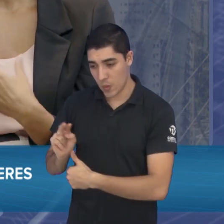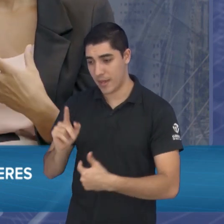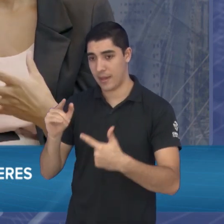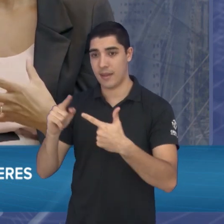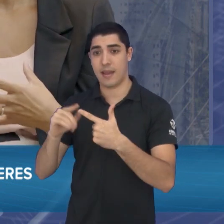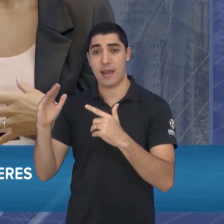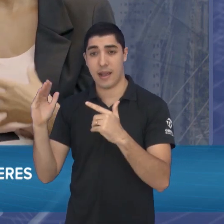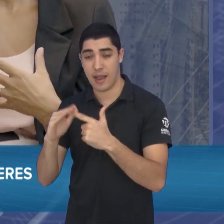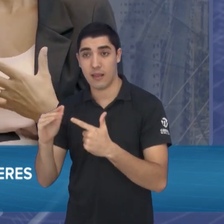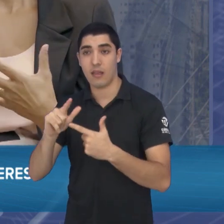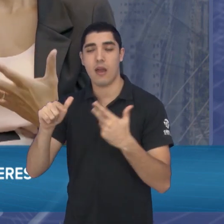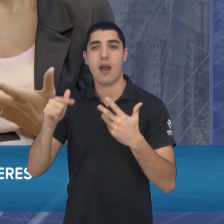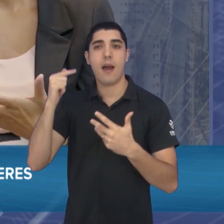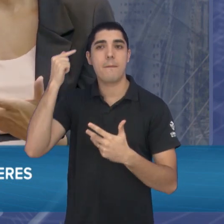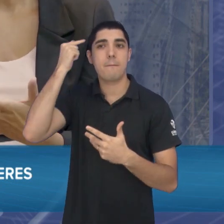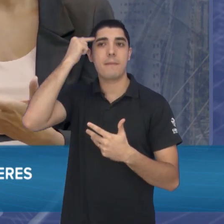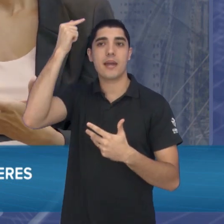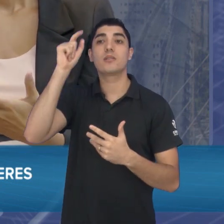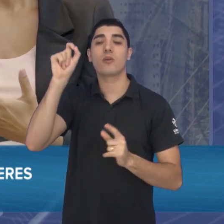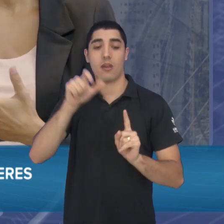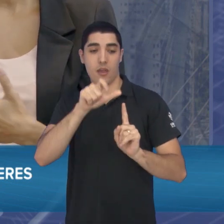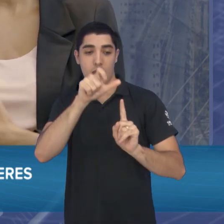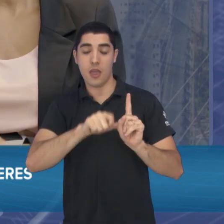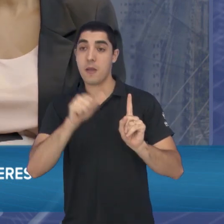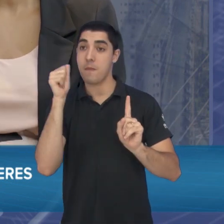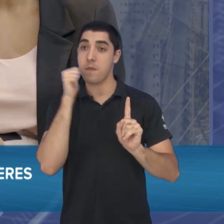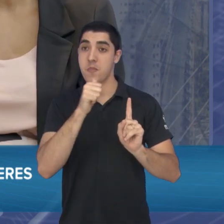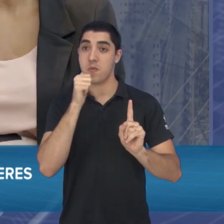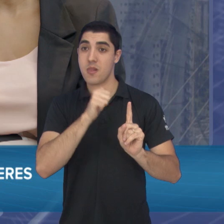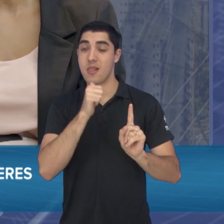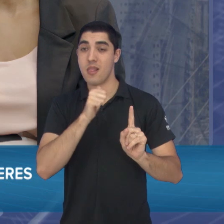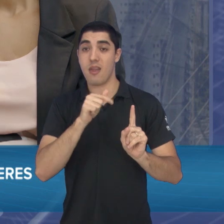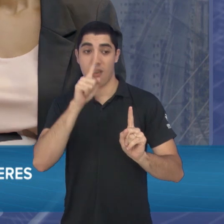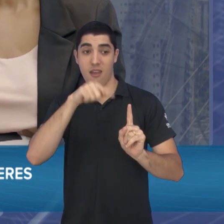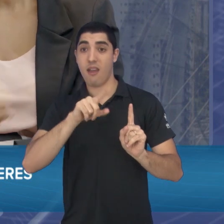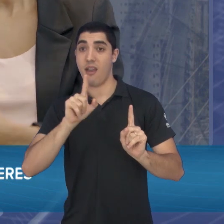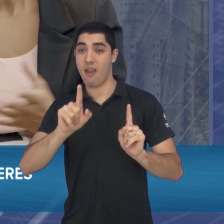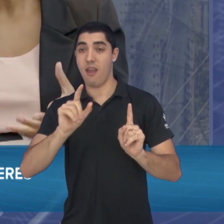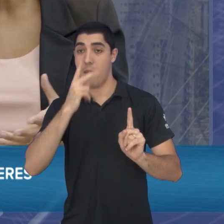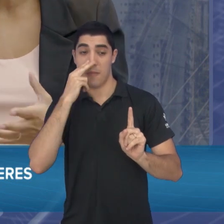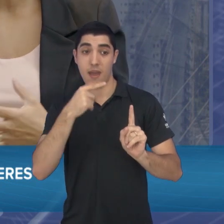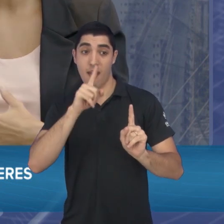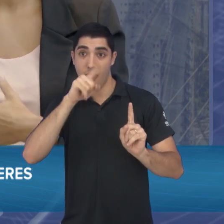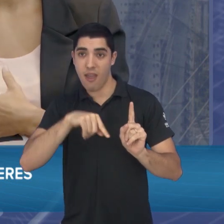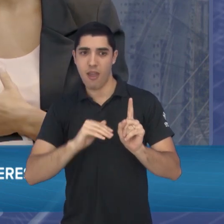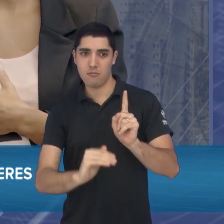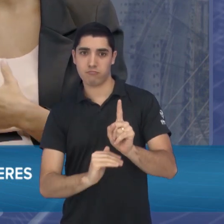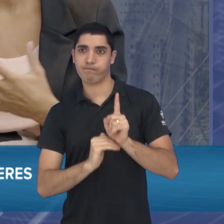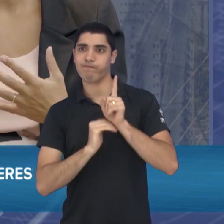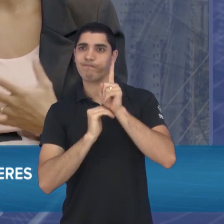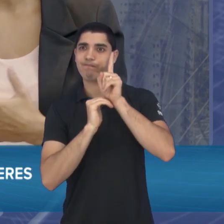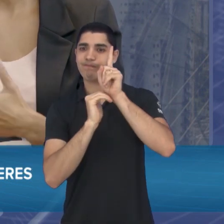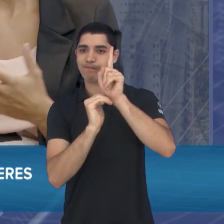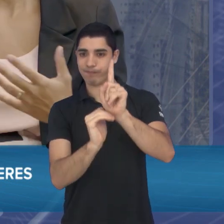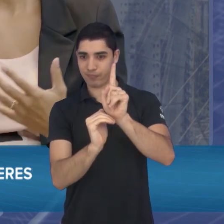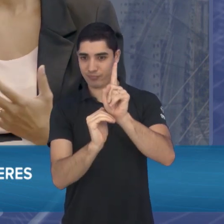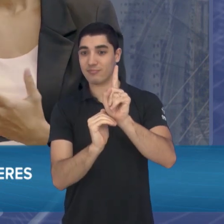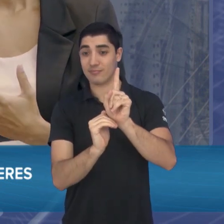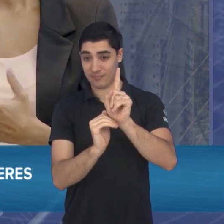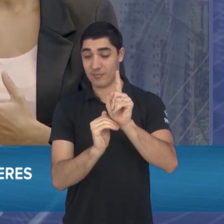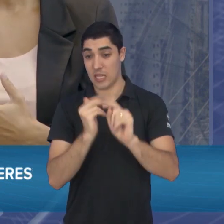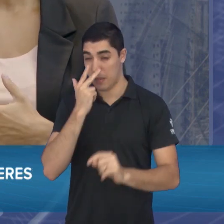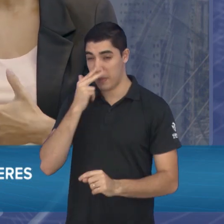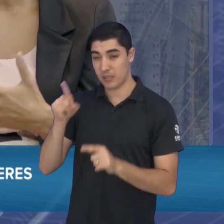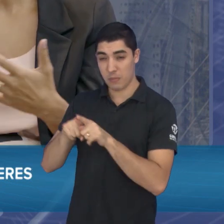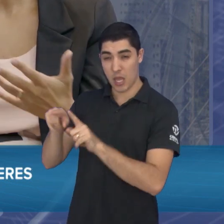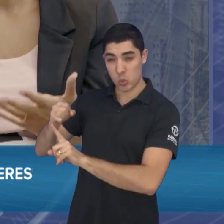a fantasia, cria uma fantasia diante de um mundo que até estimula e de algumas maneiras até cobra,